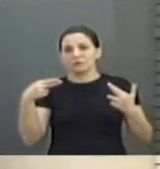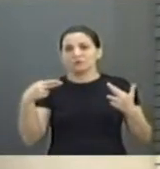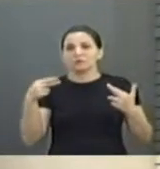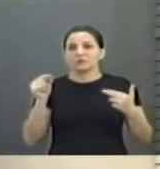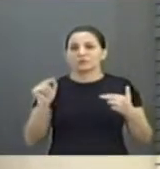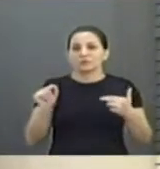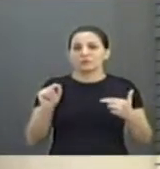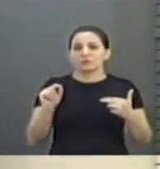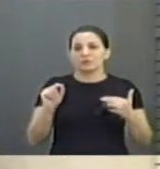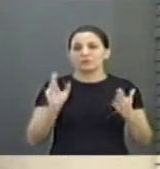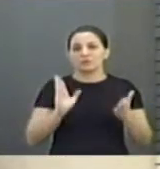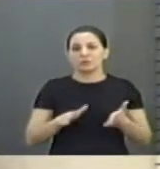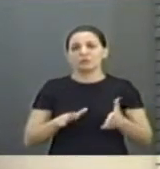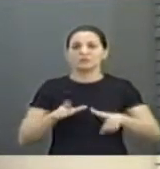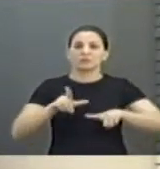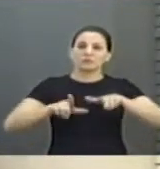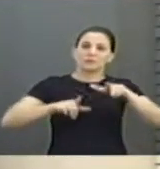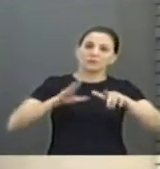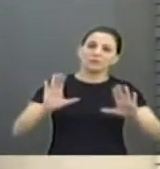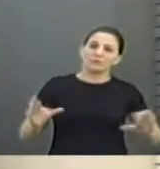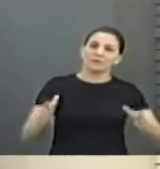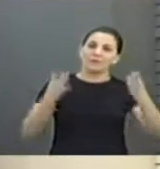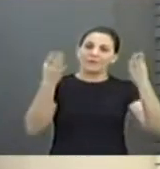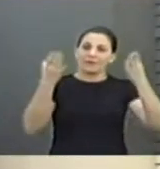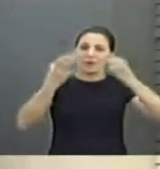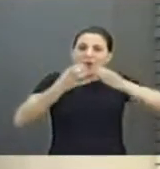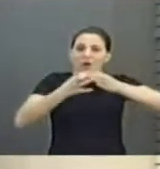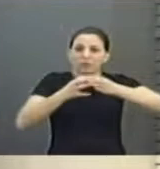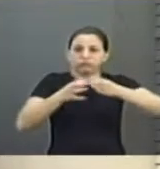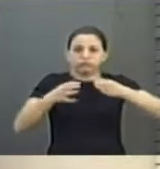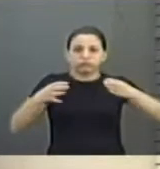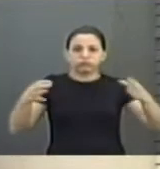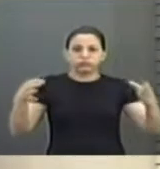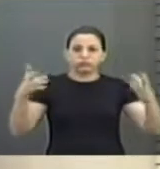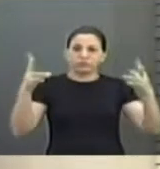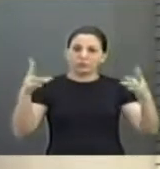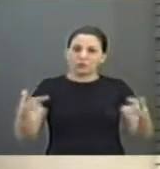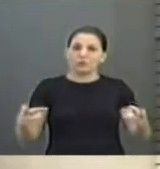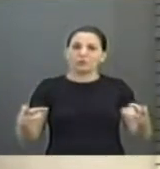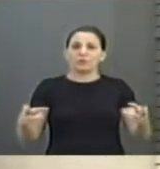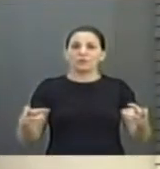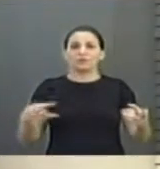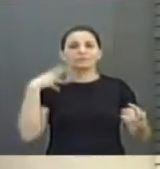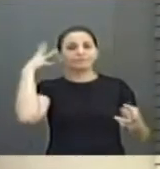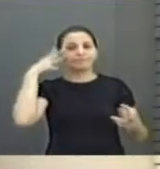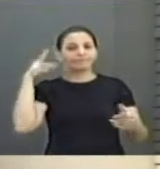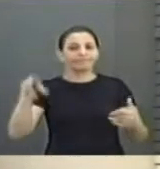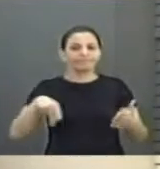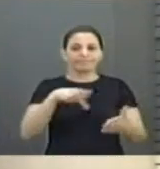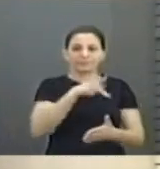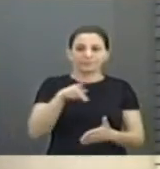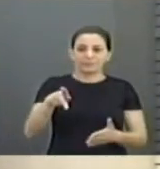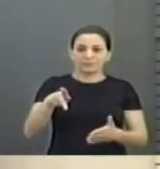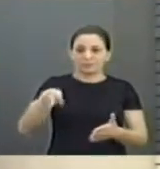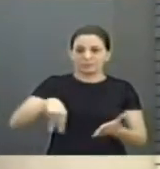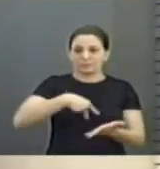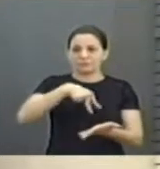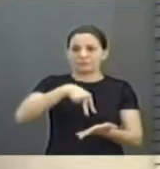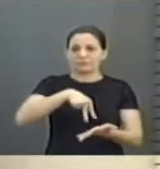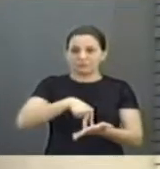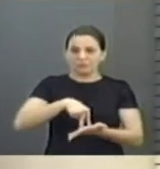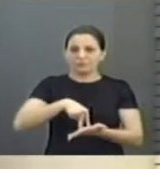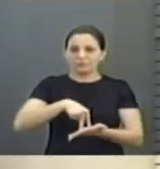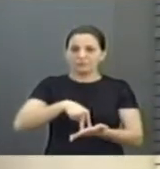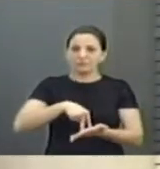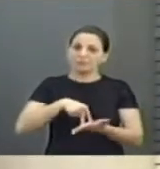quem já fez eventos de tão grande porte. E, sei lá, de qualquer